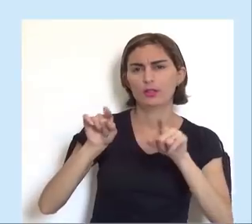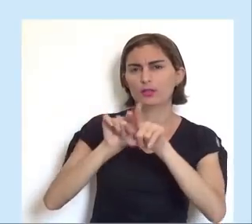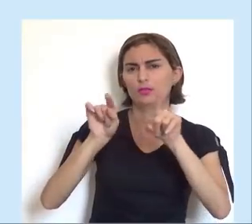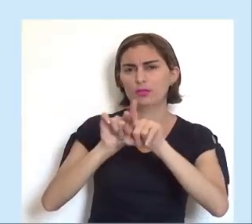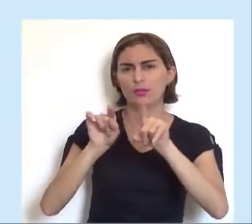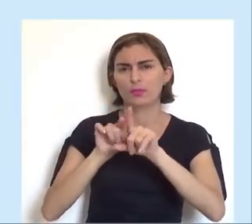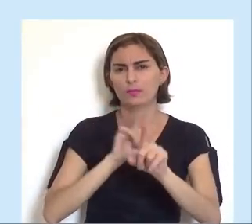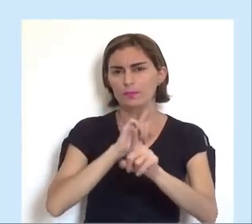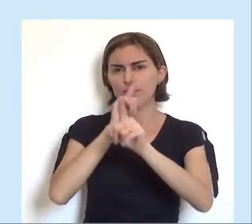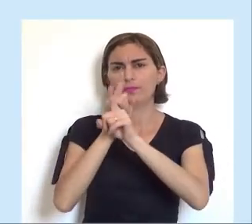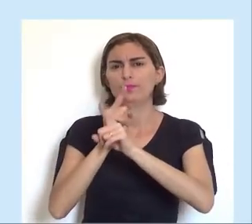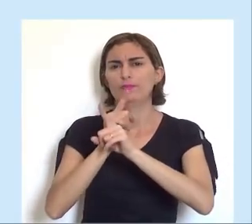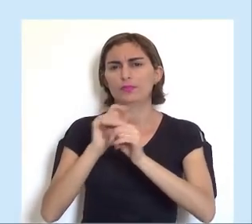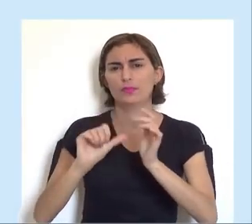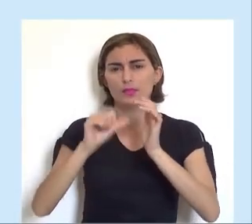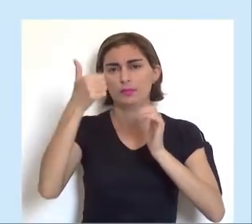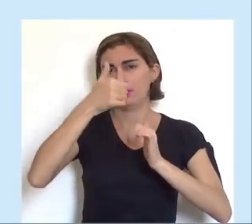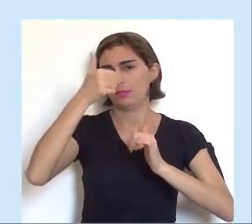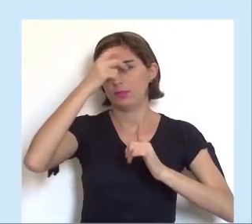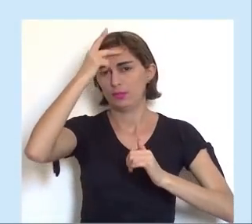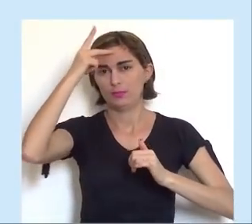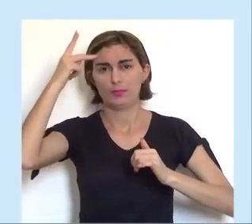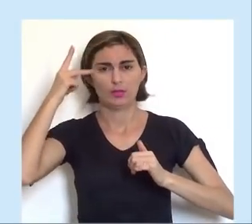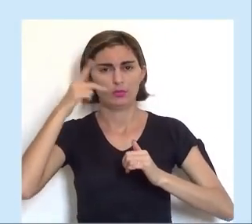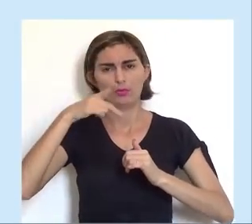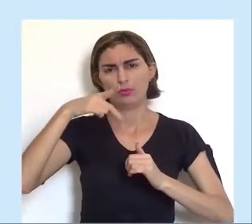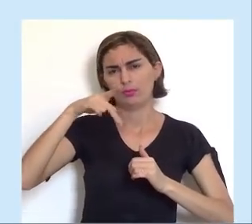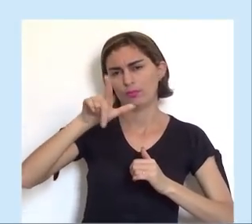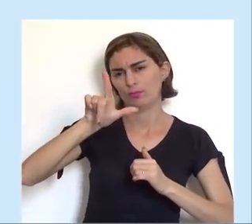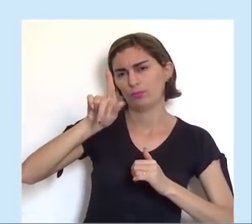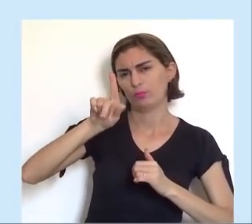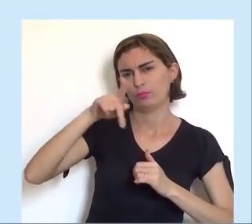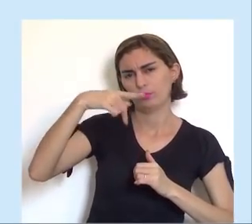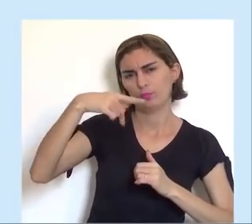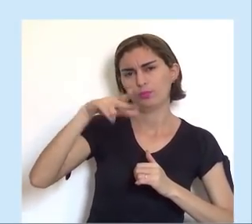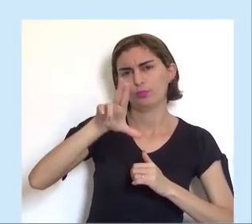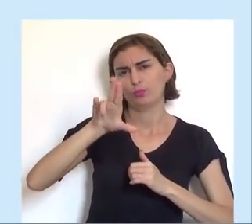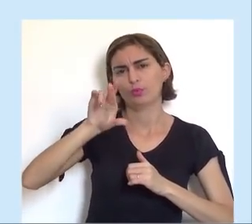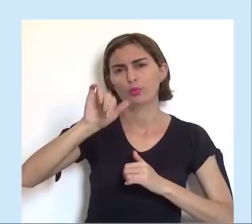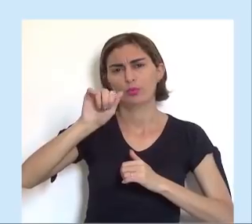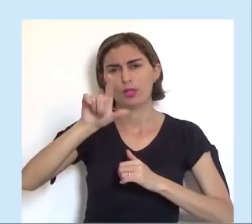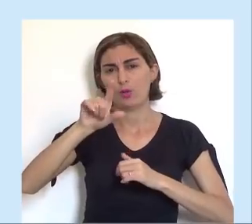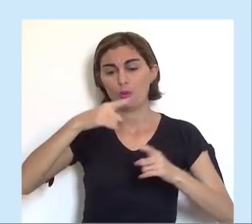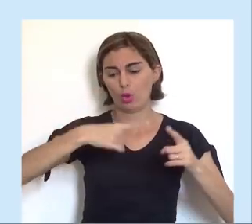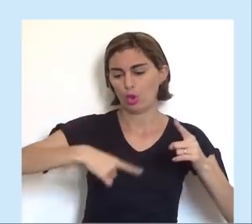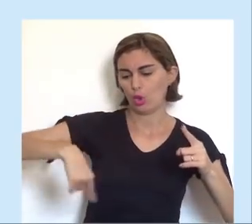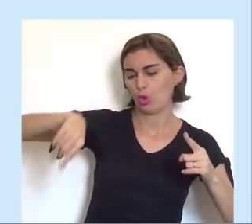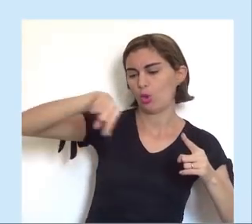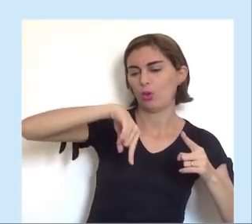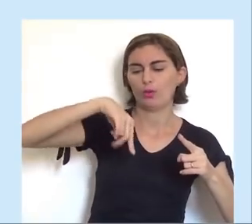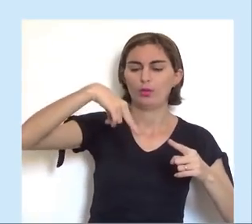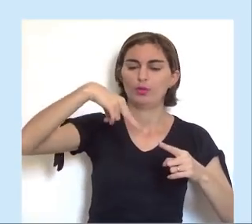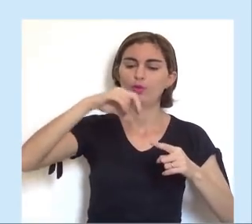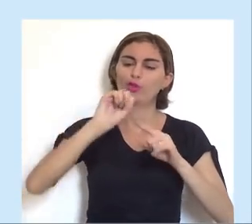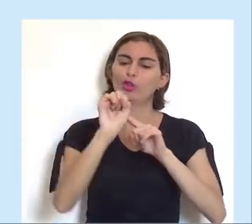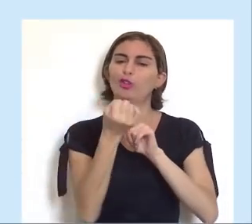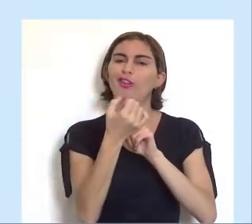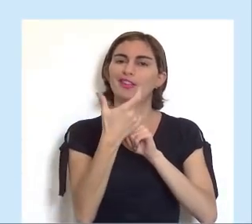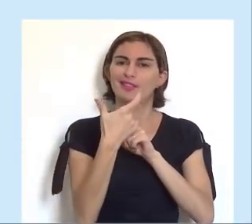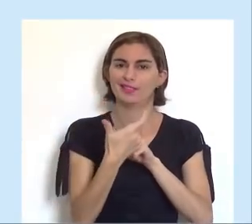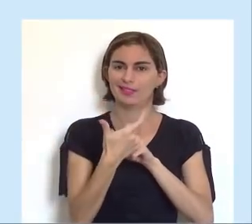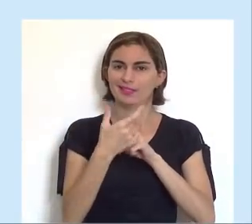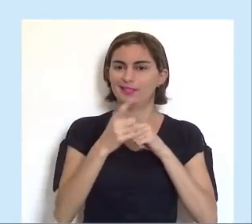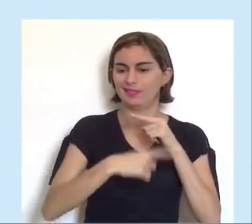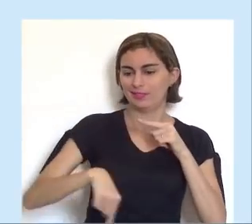ser identificado pela primeira pessoa do plural, ou seja, nós. E aí você observa que a Esther Liu, ela criou